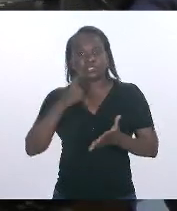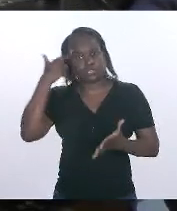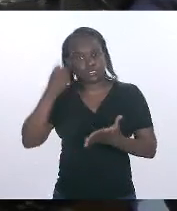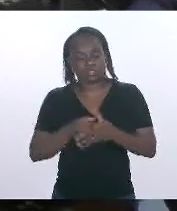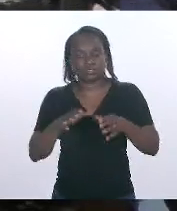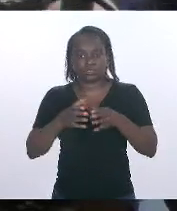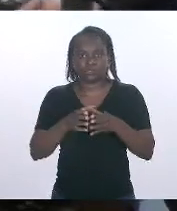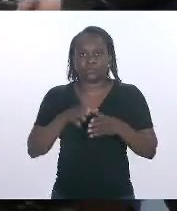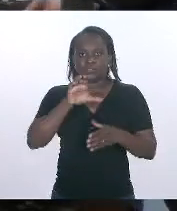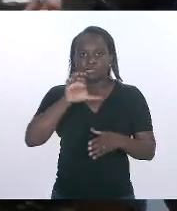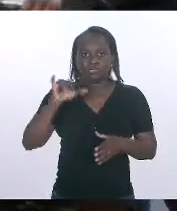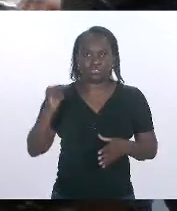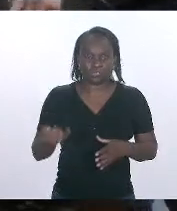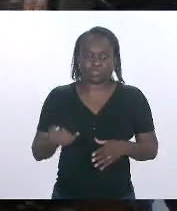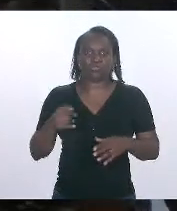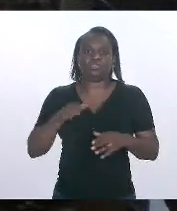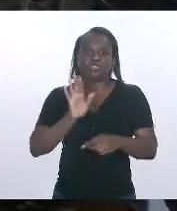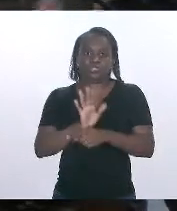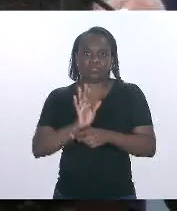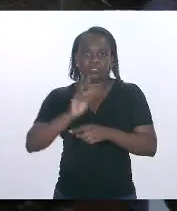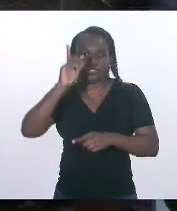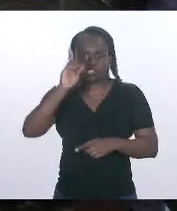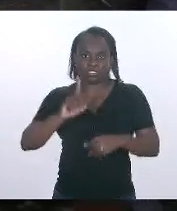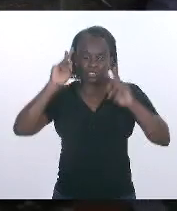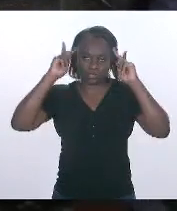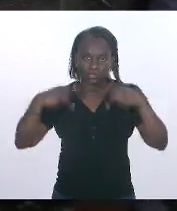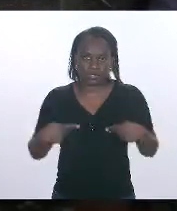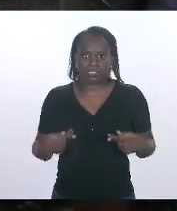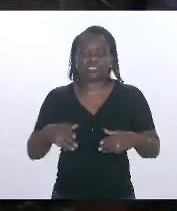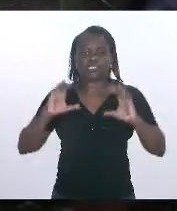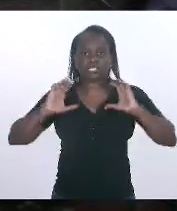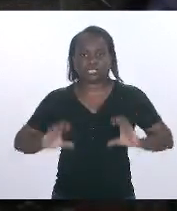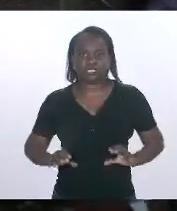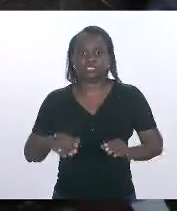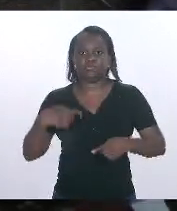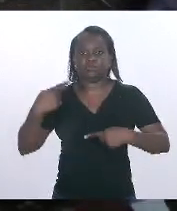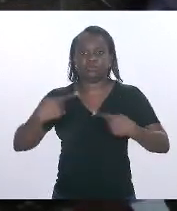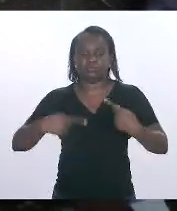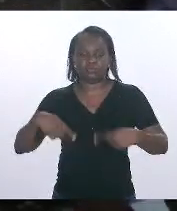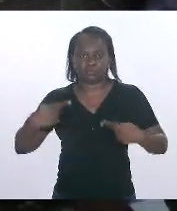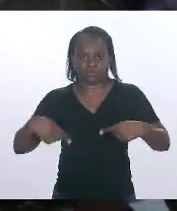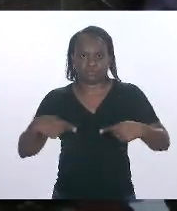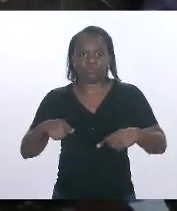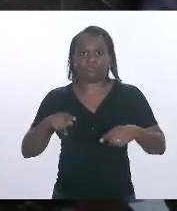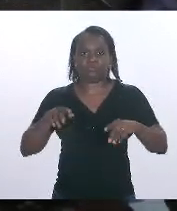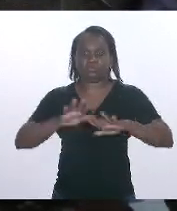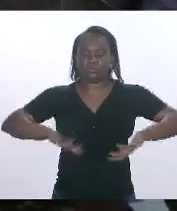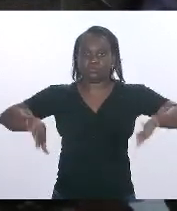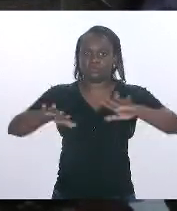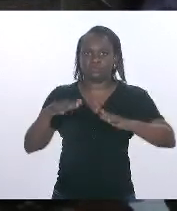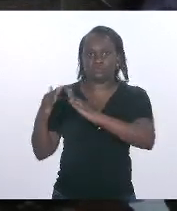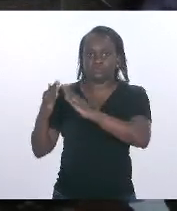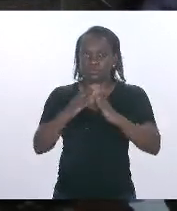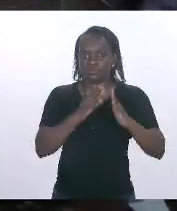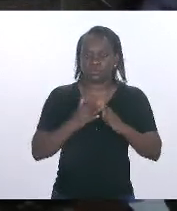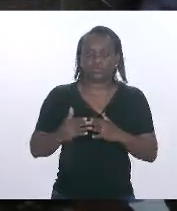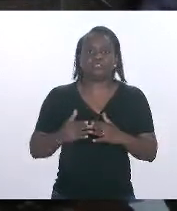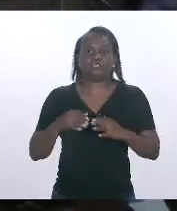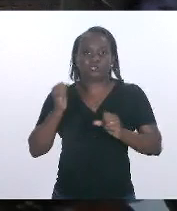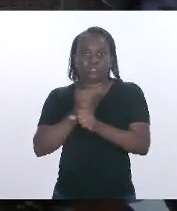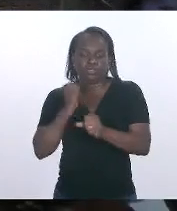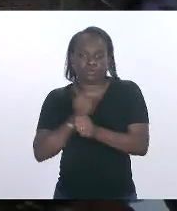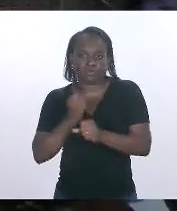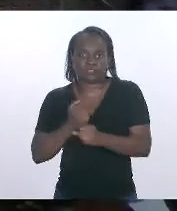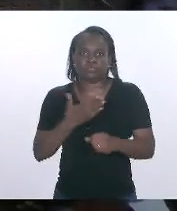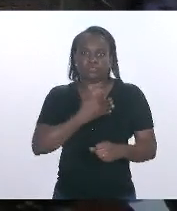das comissões de Constituição, Justiça, Defesa dos Direitos Humanos e Cidadania, de Política Urbana, Habitação e Assuntos Fundiários, de Obras Públicas,